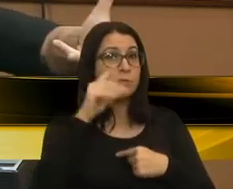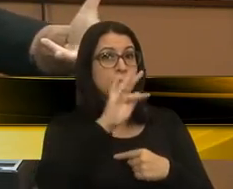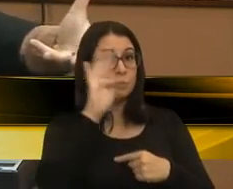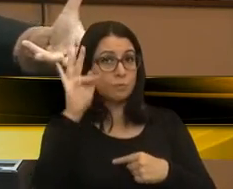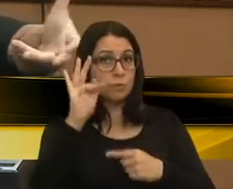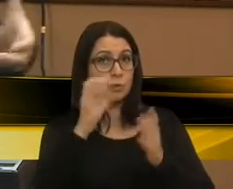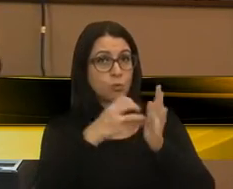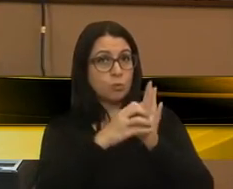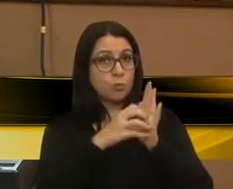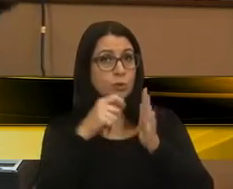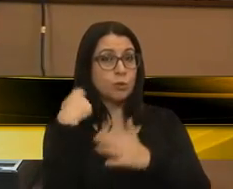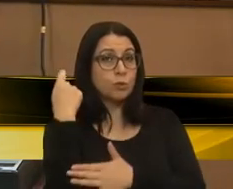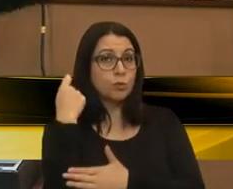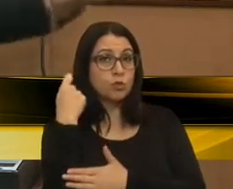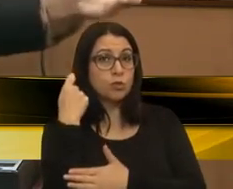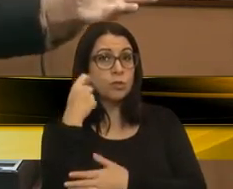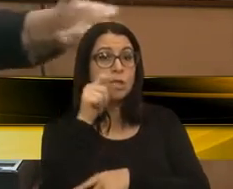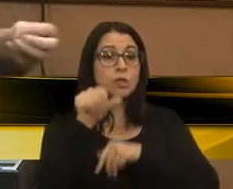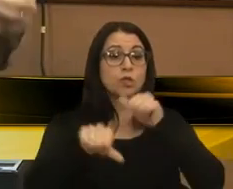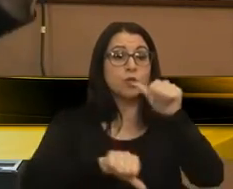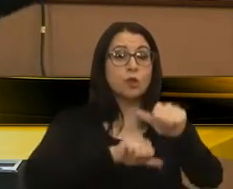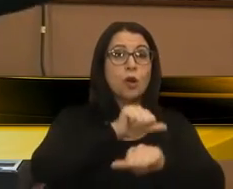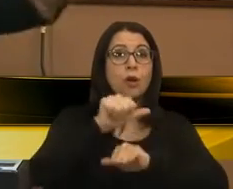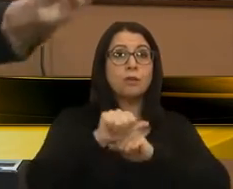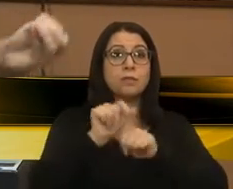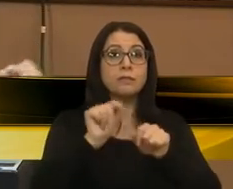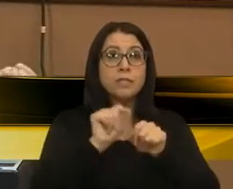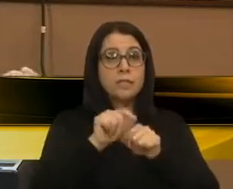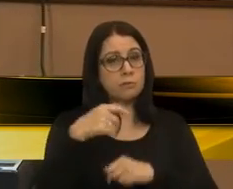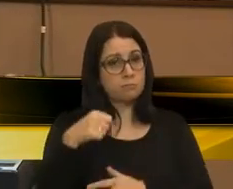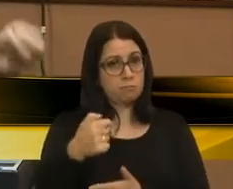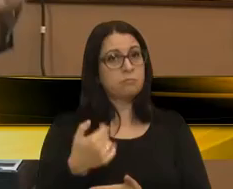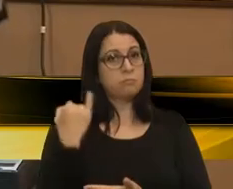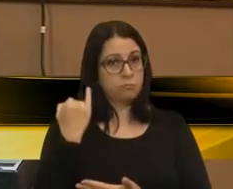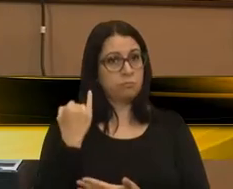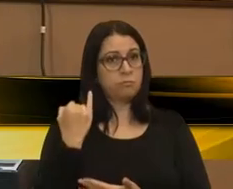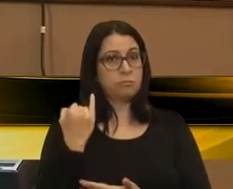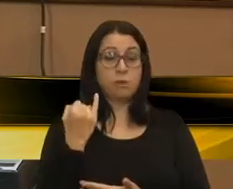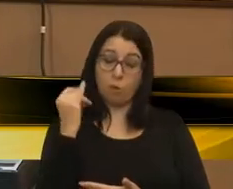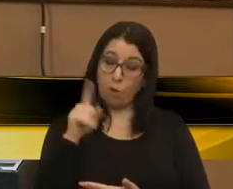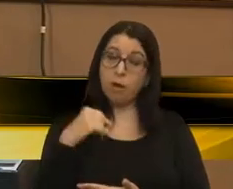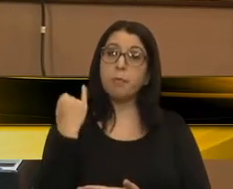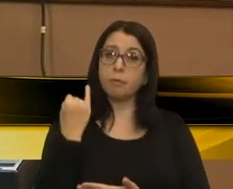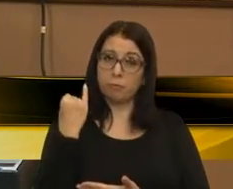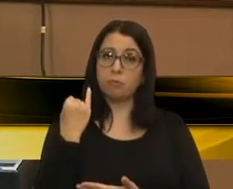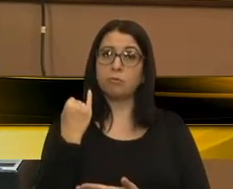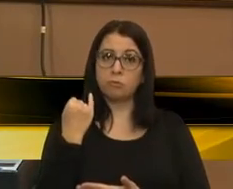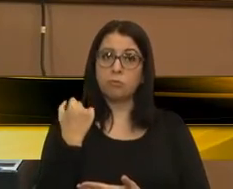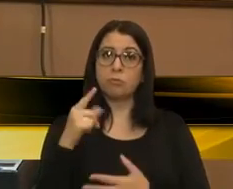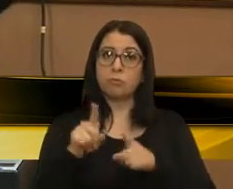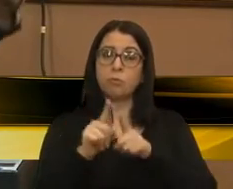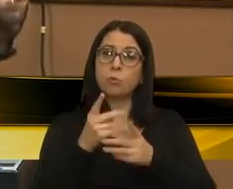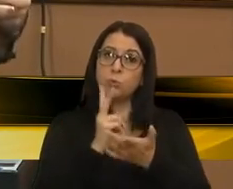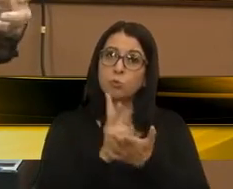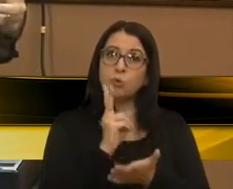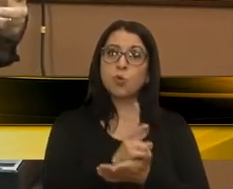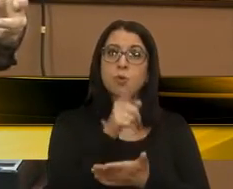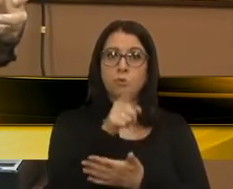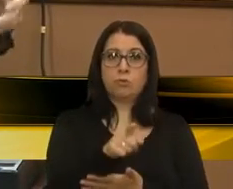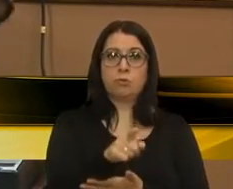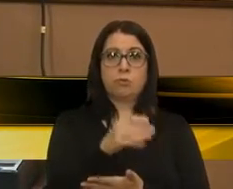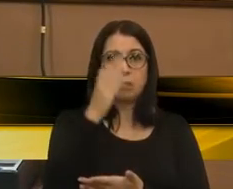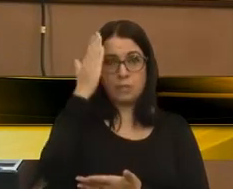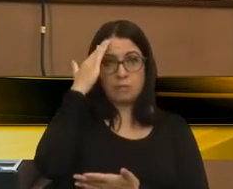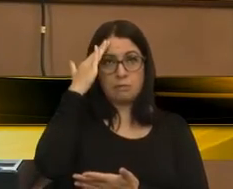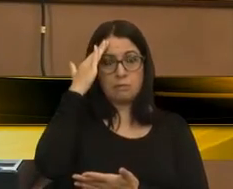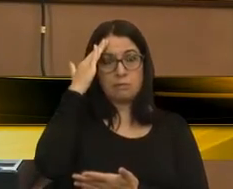da bancada gaúcha as alterações que se fizerem necessárias. Então é importante, eu acho que nós precisamos continuar com isso, nós sabemos